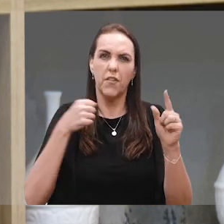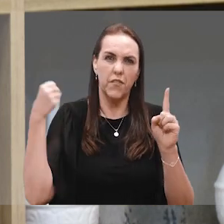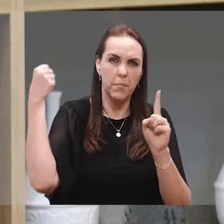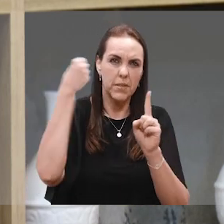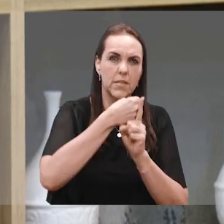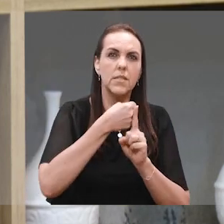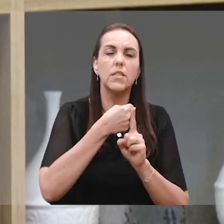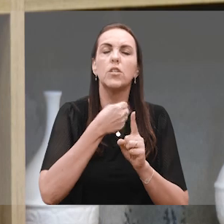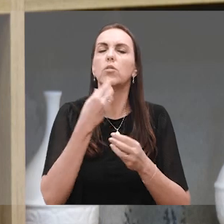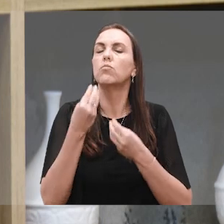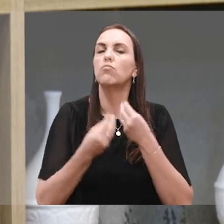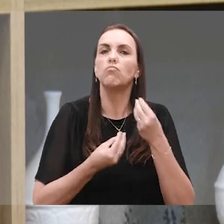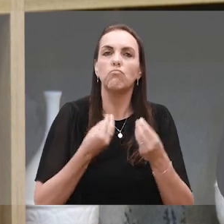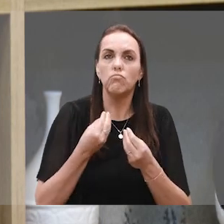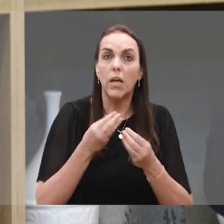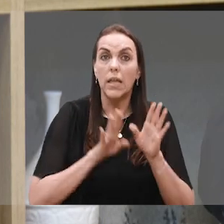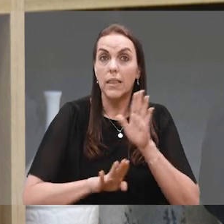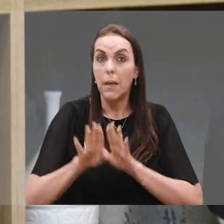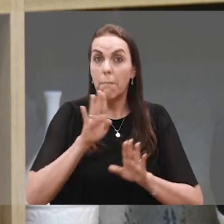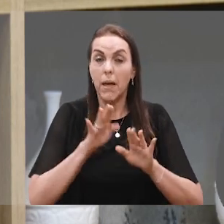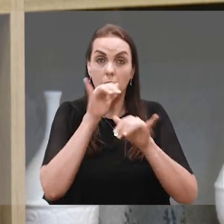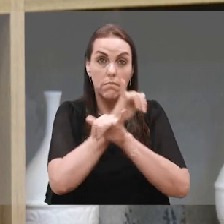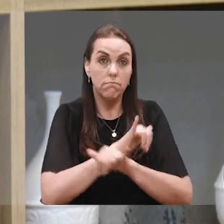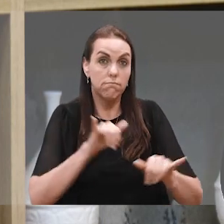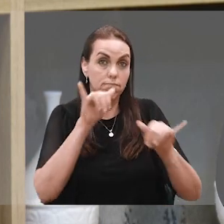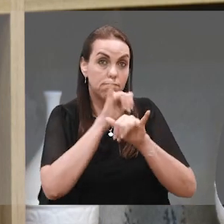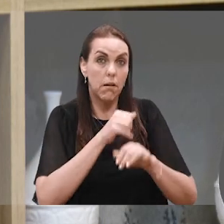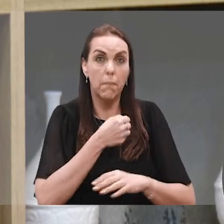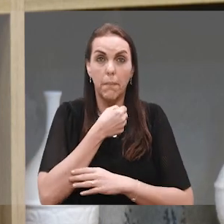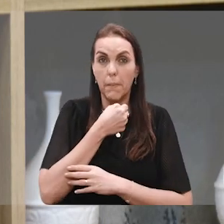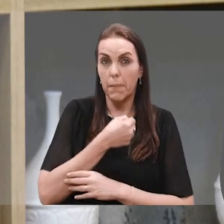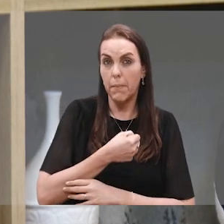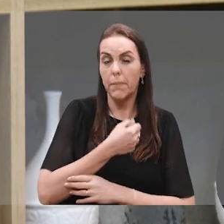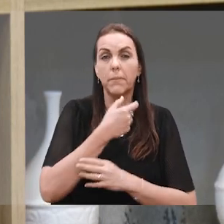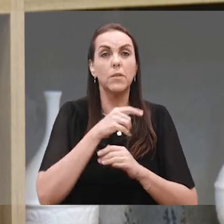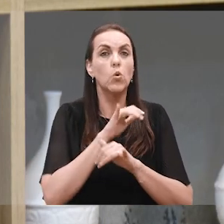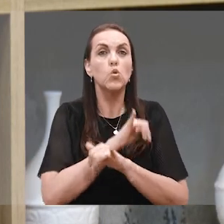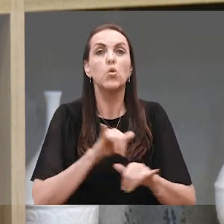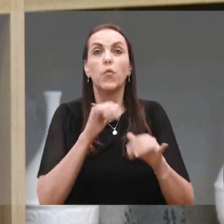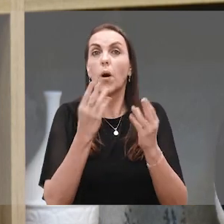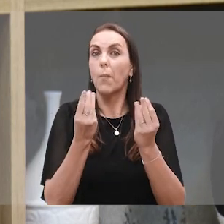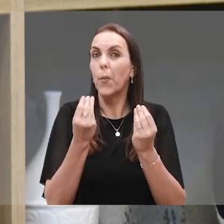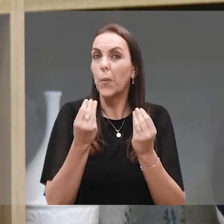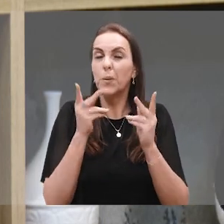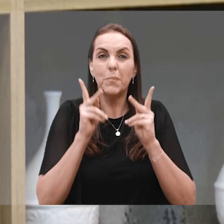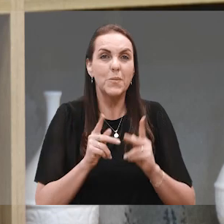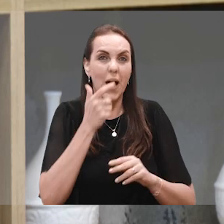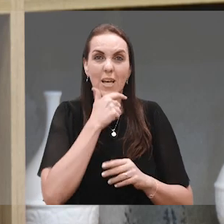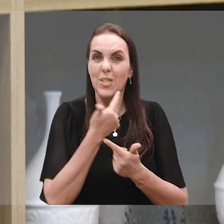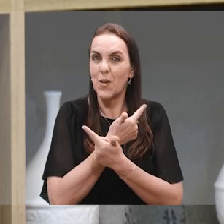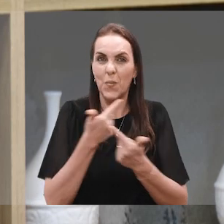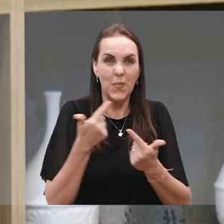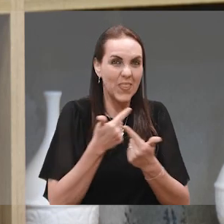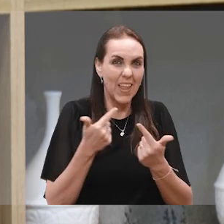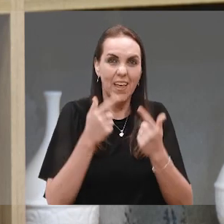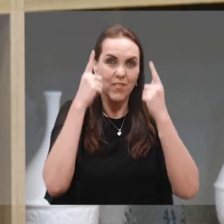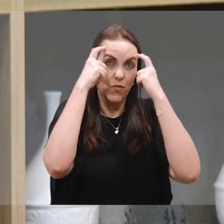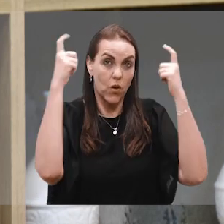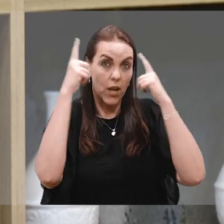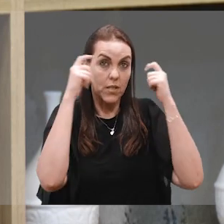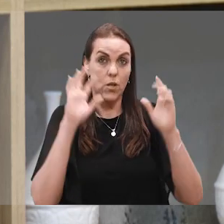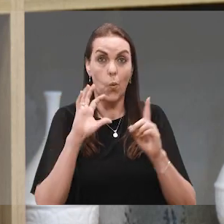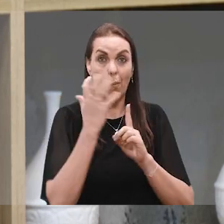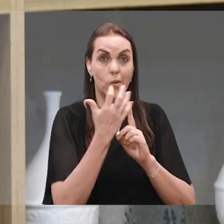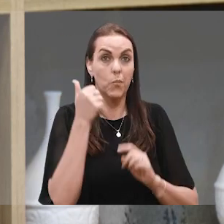também muitas vezes depende do noticiário, daí o noticiário não divulga tanto, as pessoas acham que não tem mais, Hum. mas é uma pauta